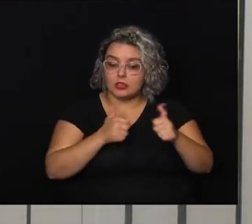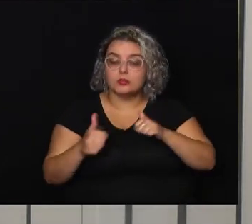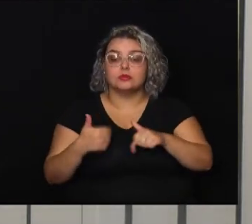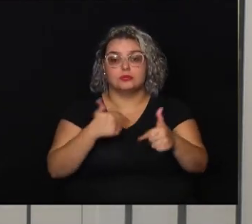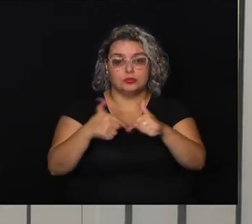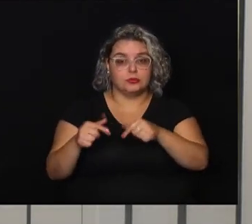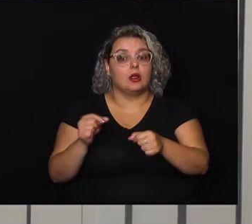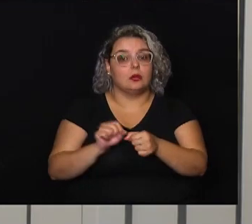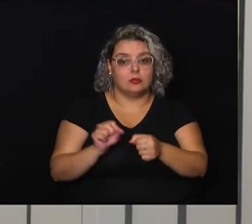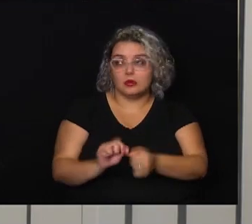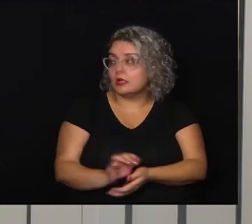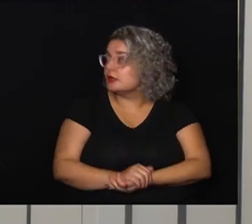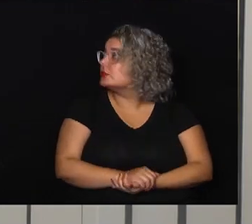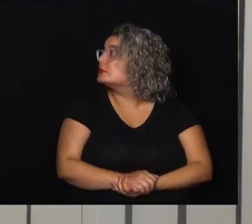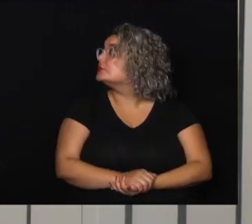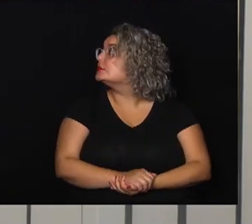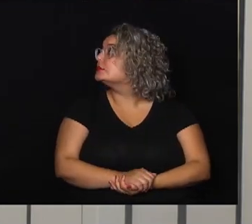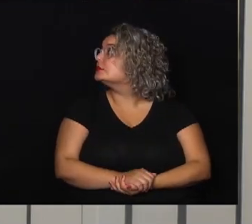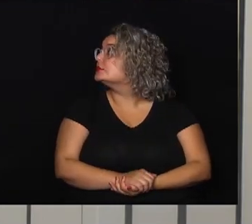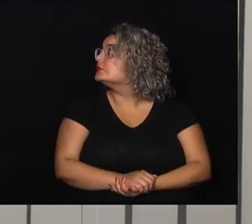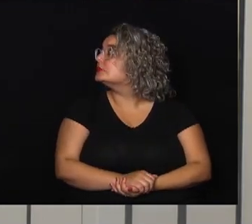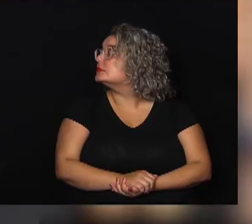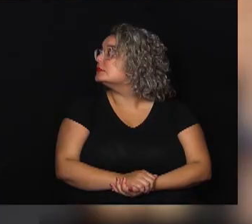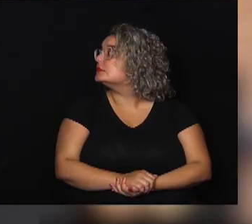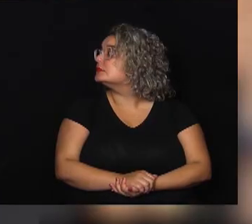fora realizado.